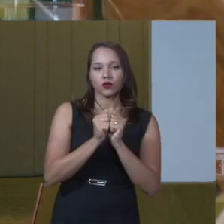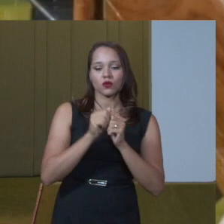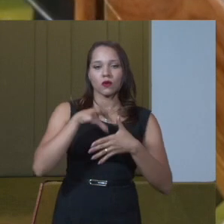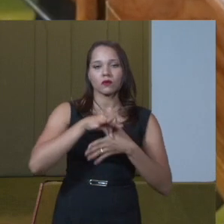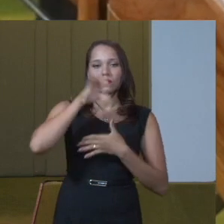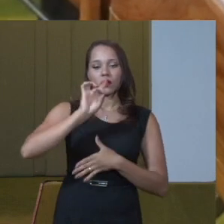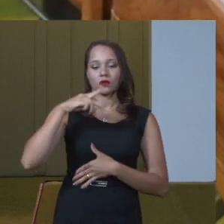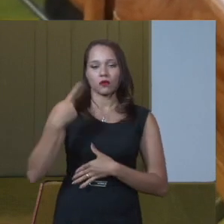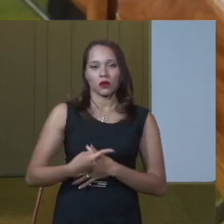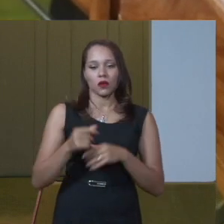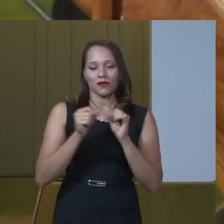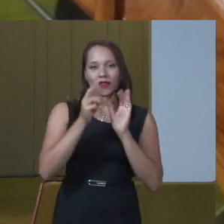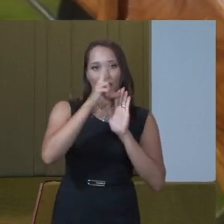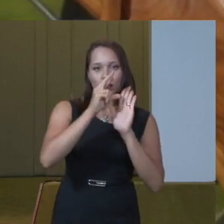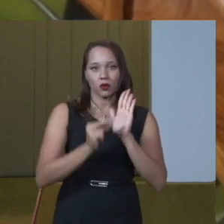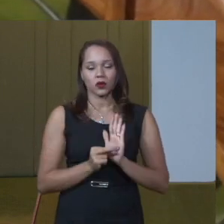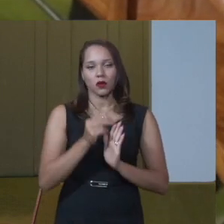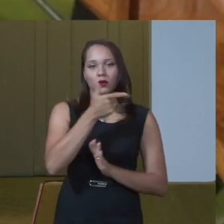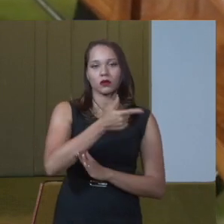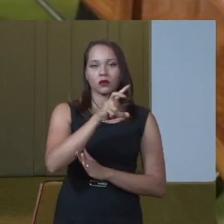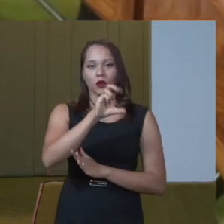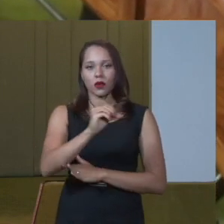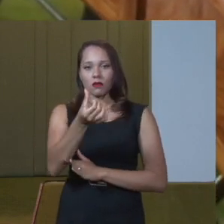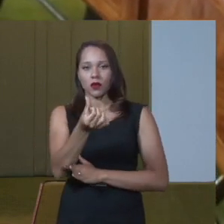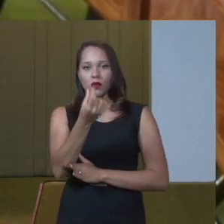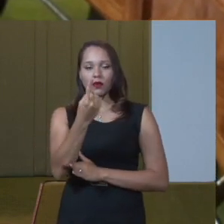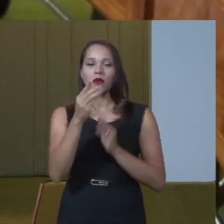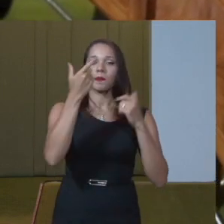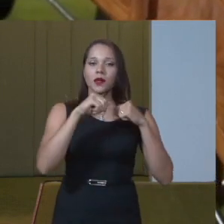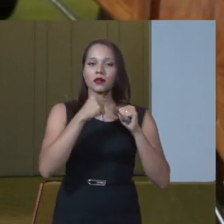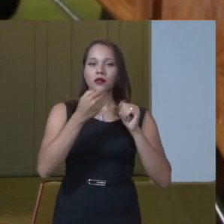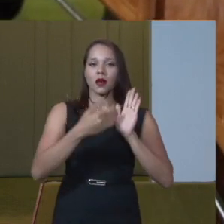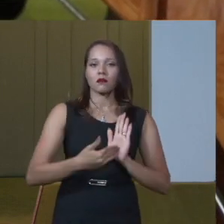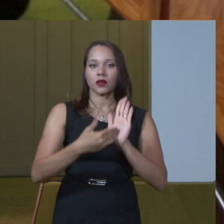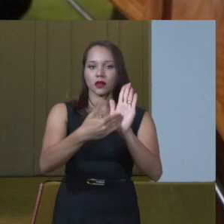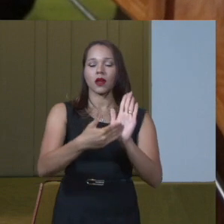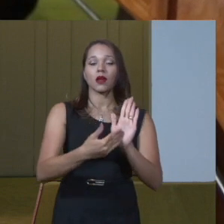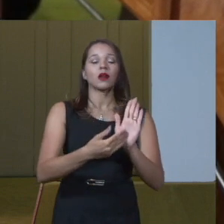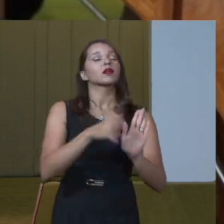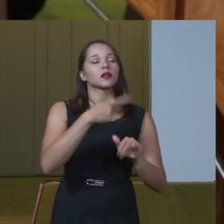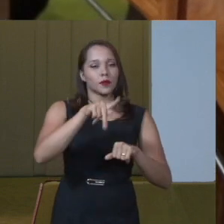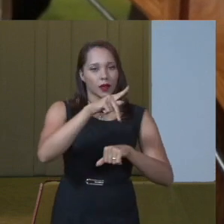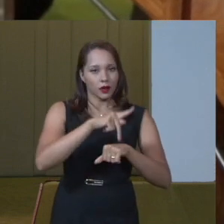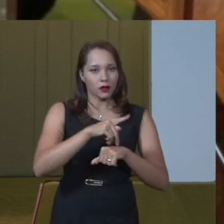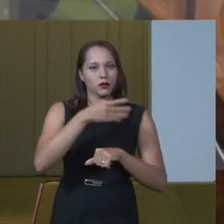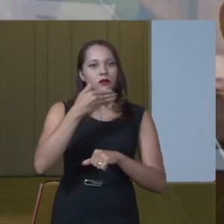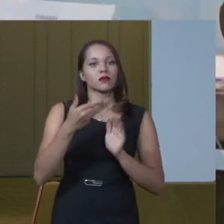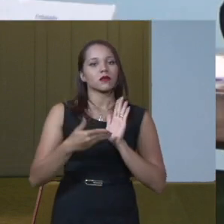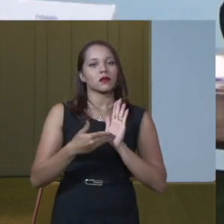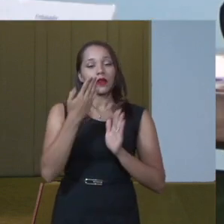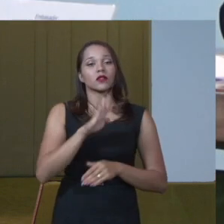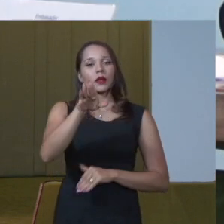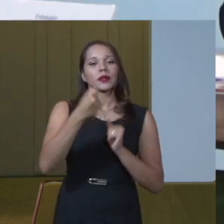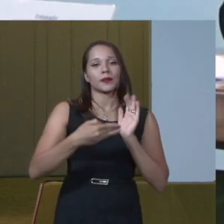Conselho de Direitos Humanos por meio da Resolução 25061 da Assembleia Geral. Tá? Seria o documento que os países candidatos deveriam apresentar